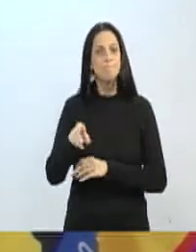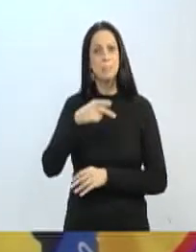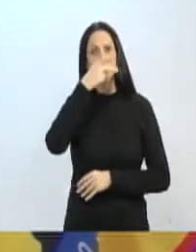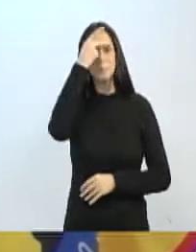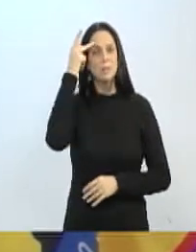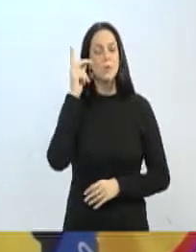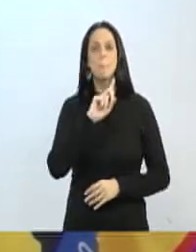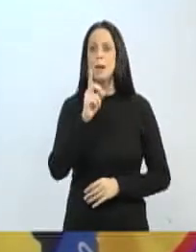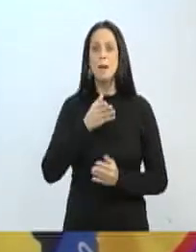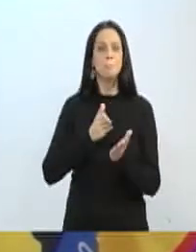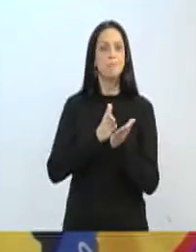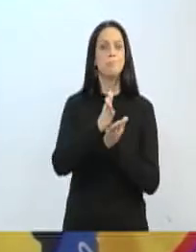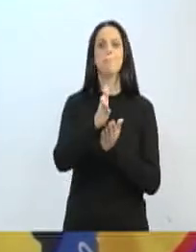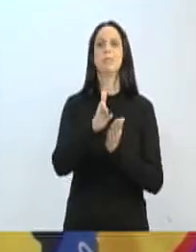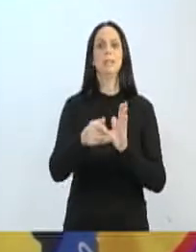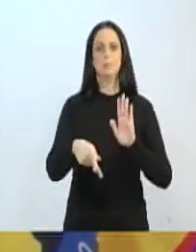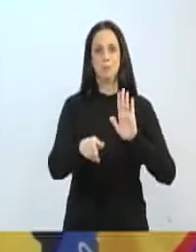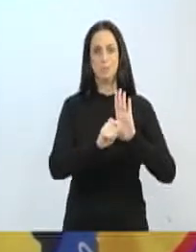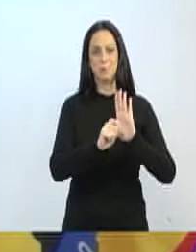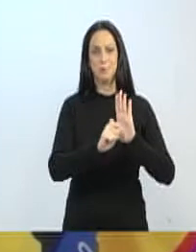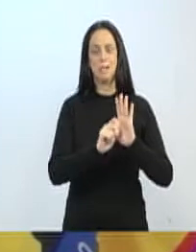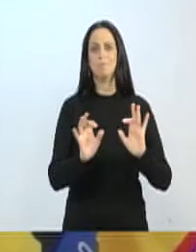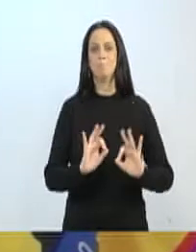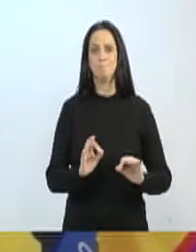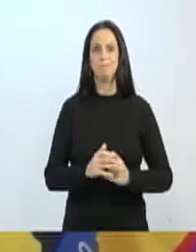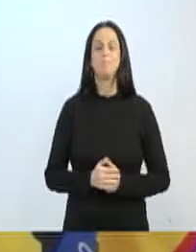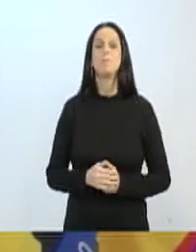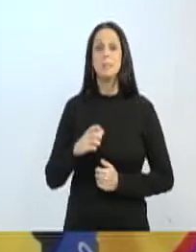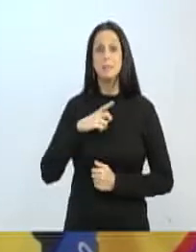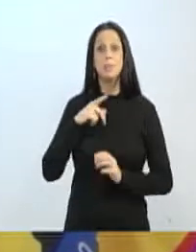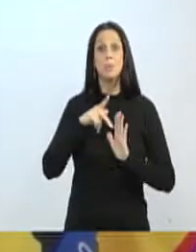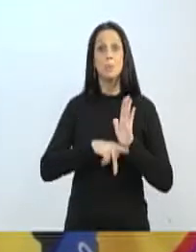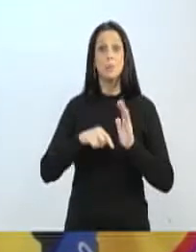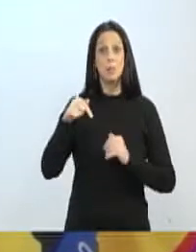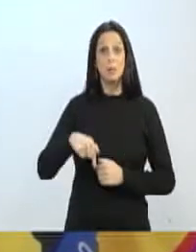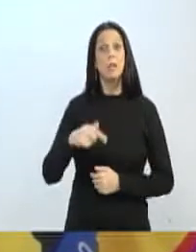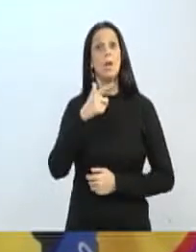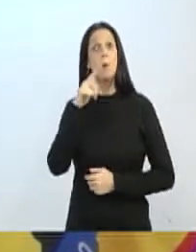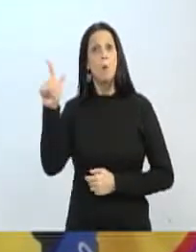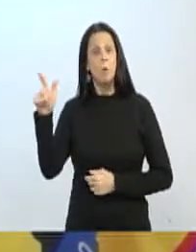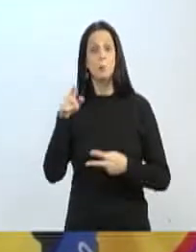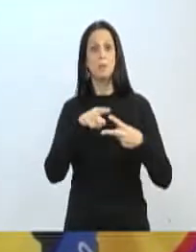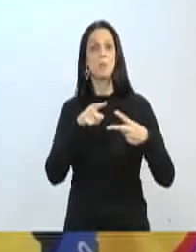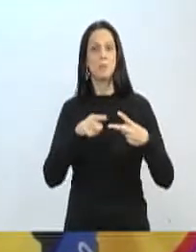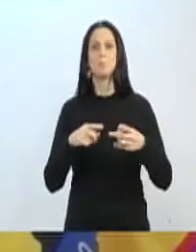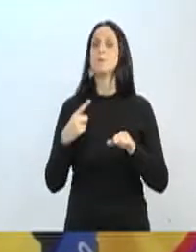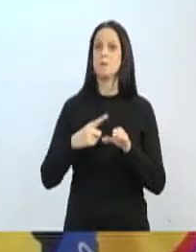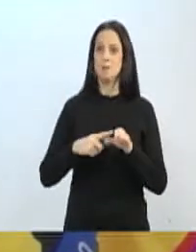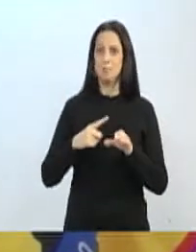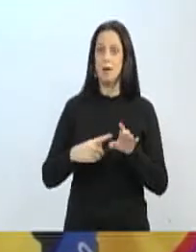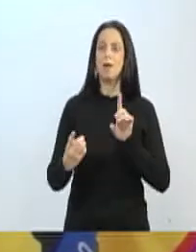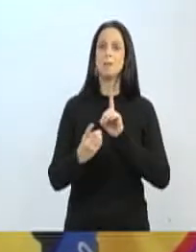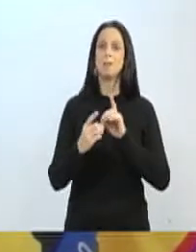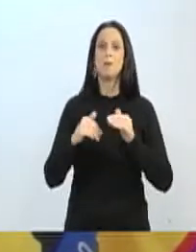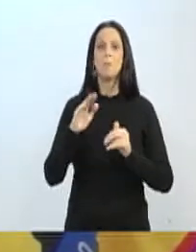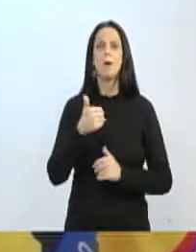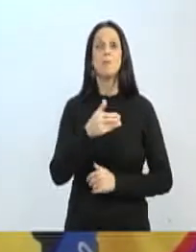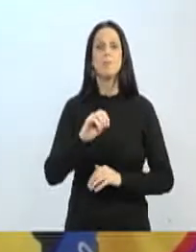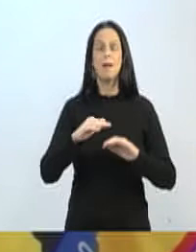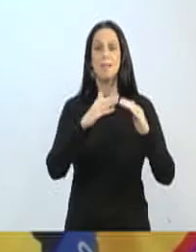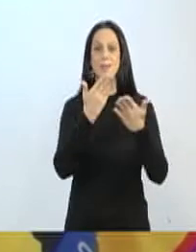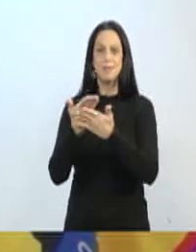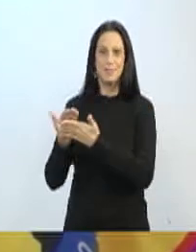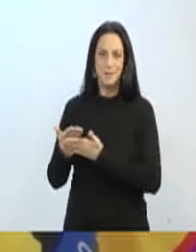leva um projeto para as escolas trabalham na cidade Canoinhas e na cidade de São Francisco do Sul atendemos mais de 10 escolas